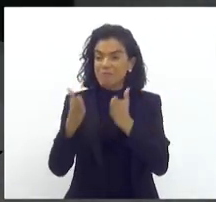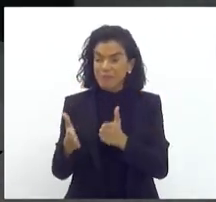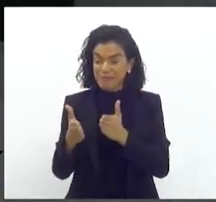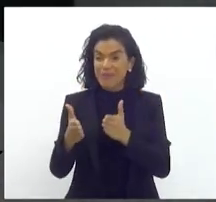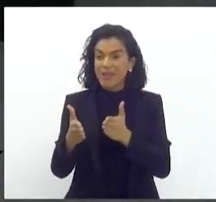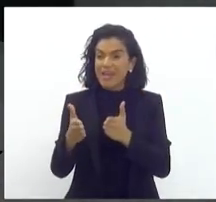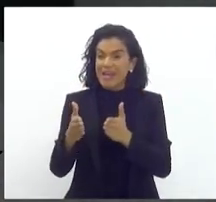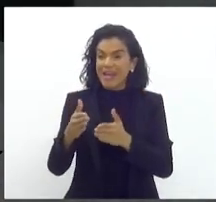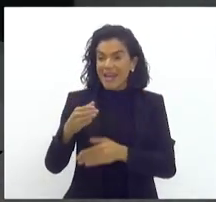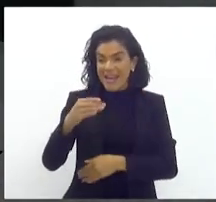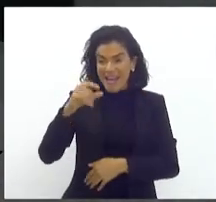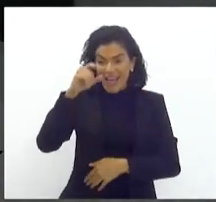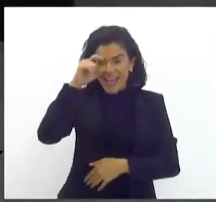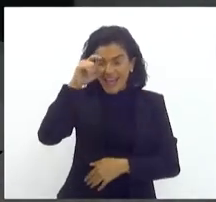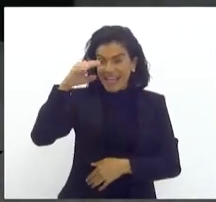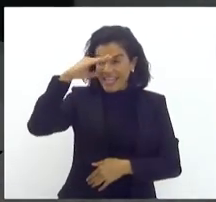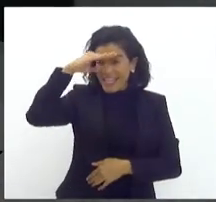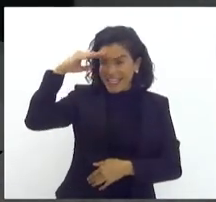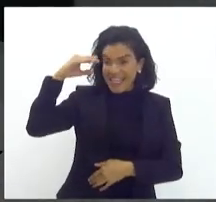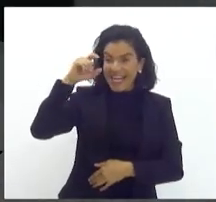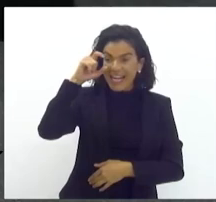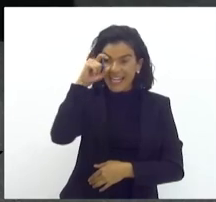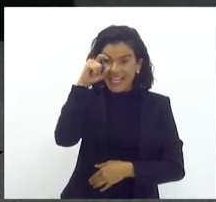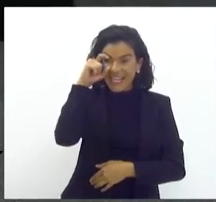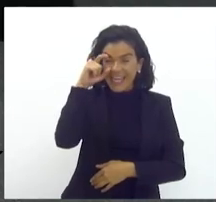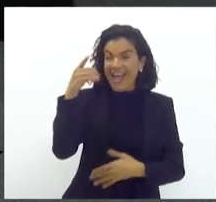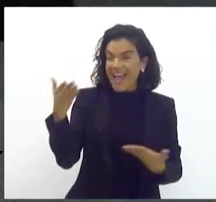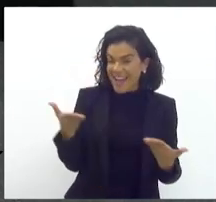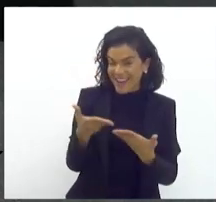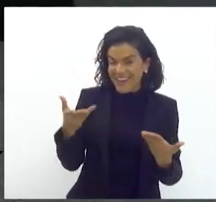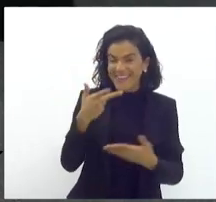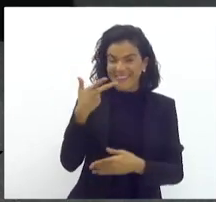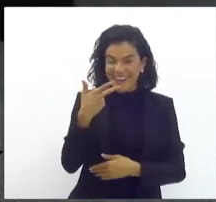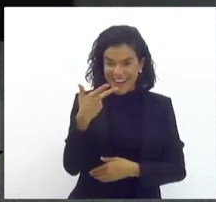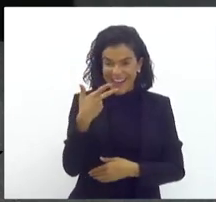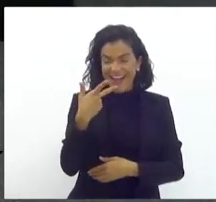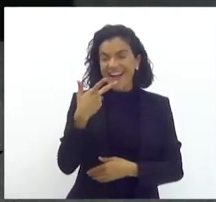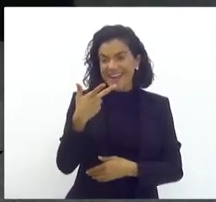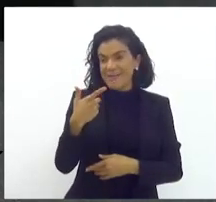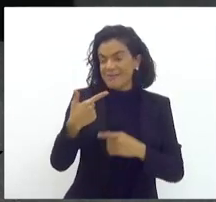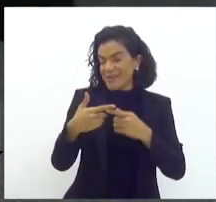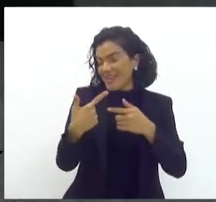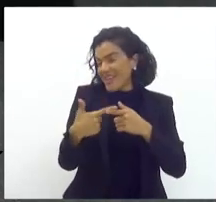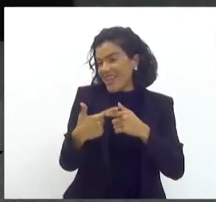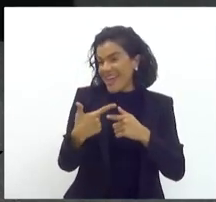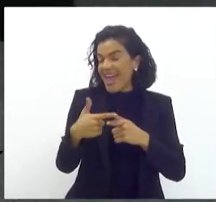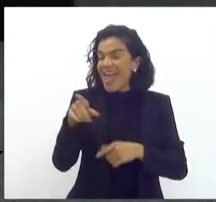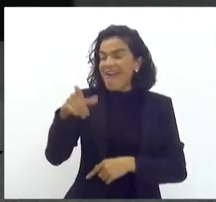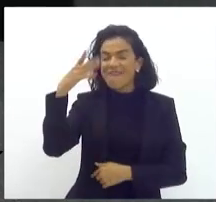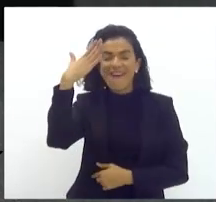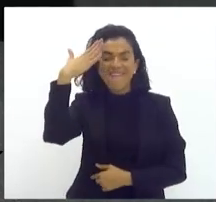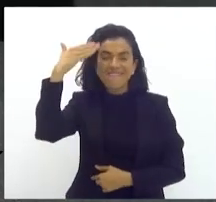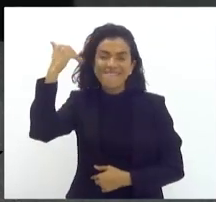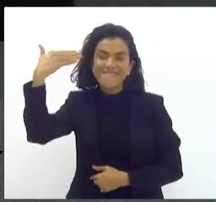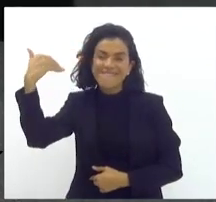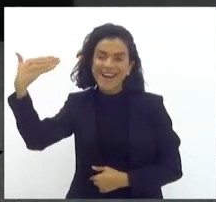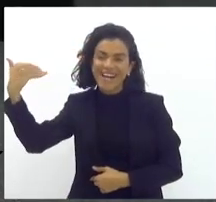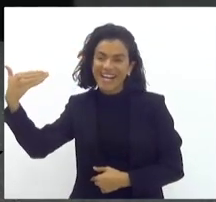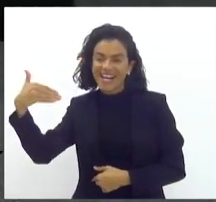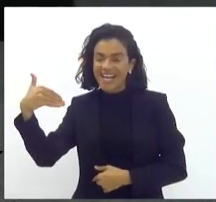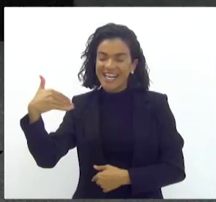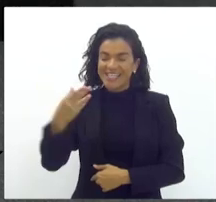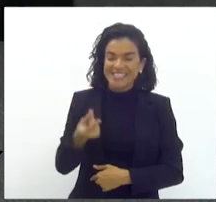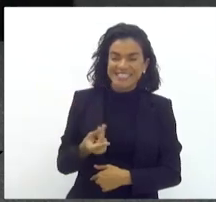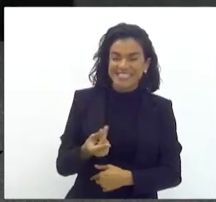Rita Lee já falei da Rita Lee vossa excelência agora vai falar mais ainda que eu sei que além de tudo és uma fã em veterada